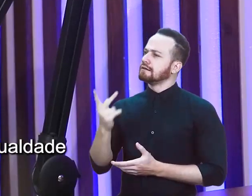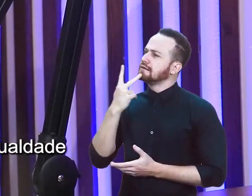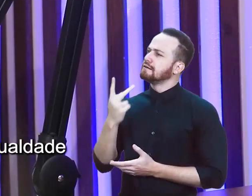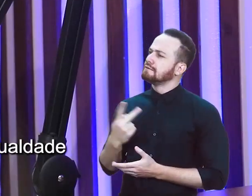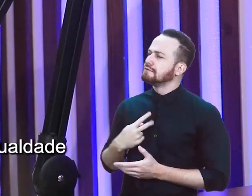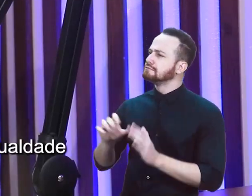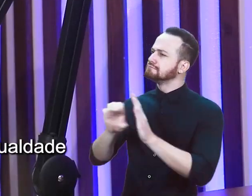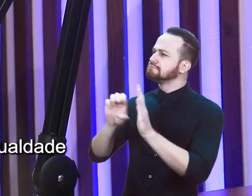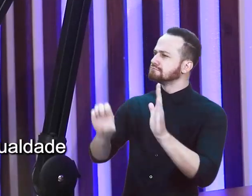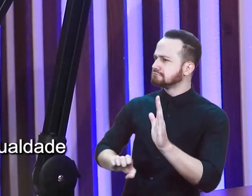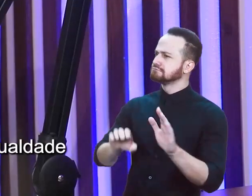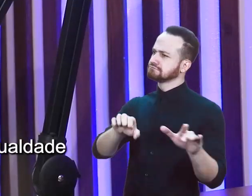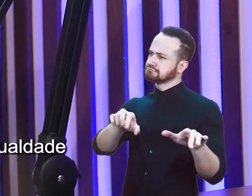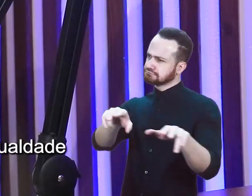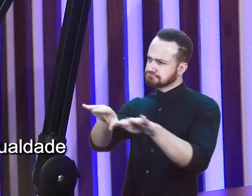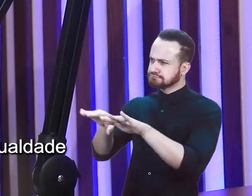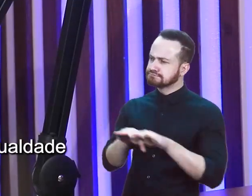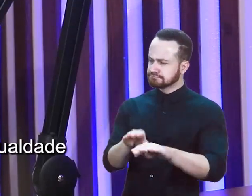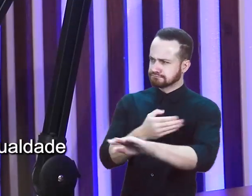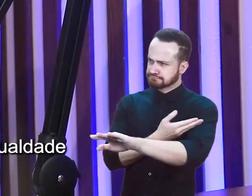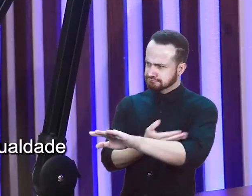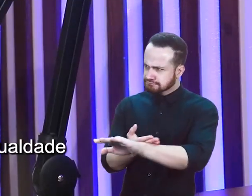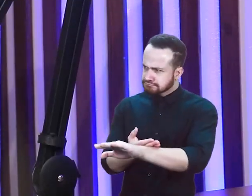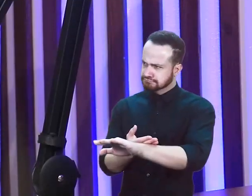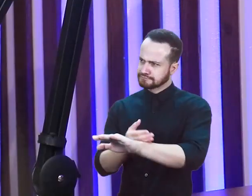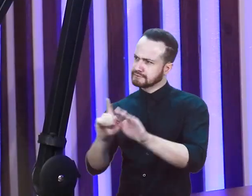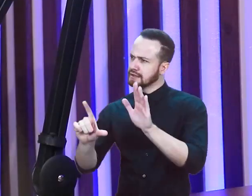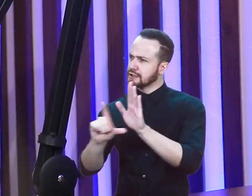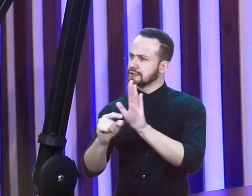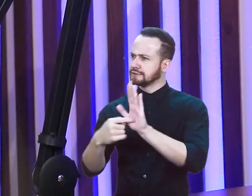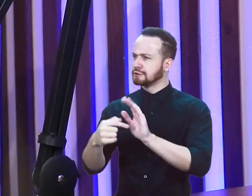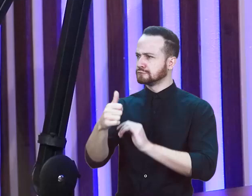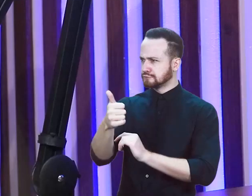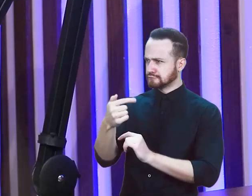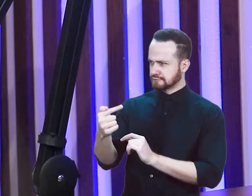o Estatuto da Igualdade Racial, que é a Lei